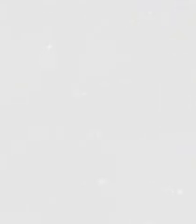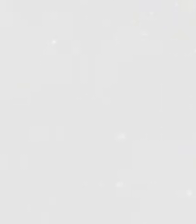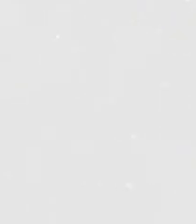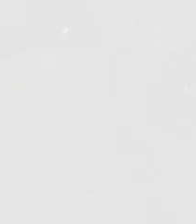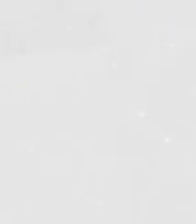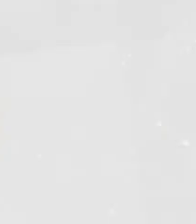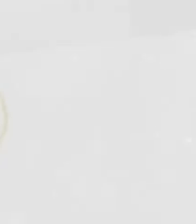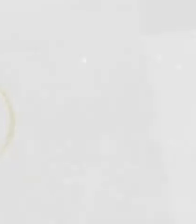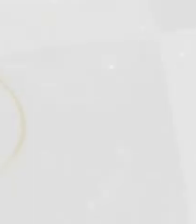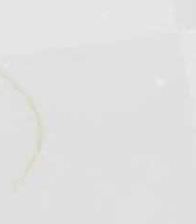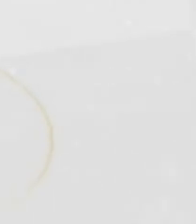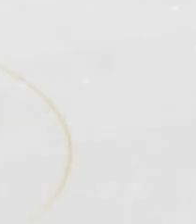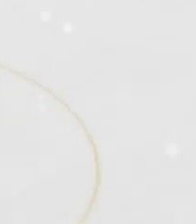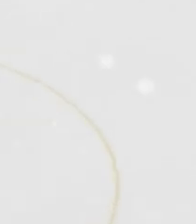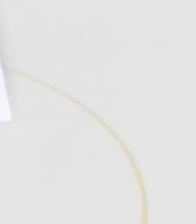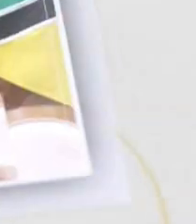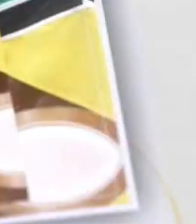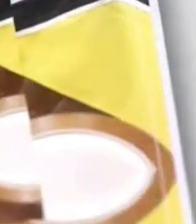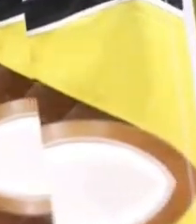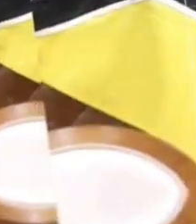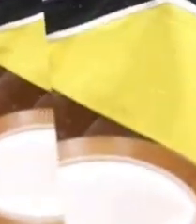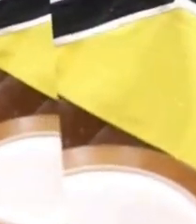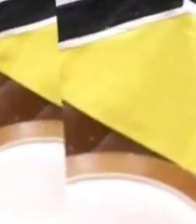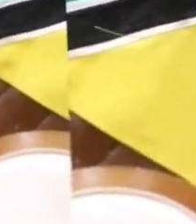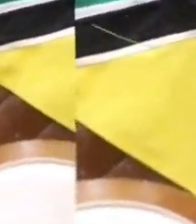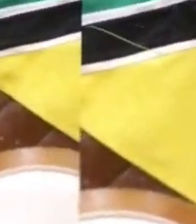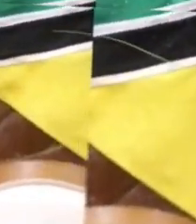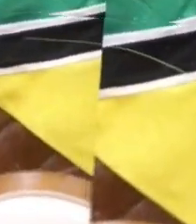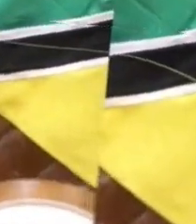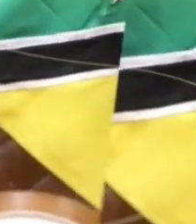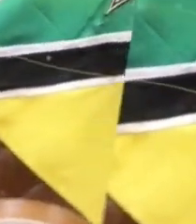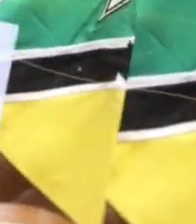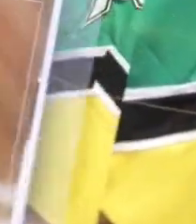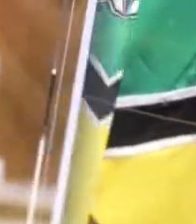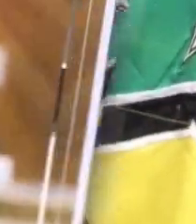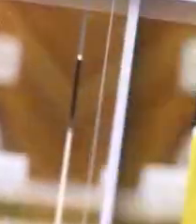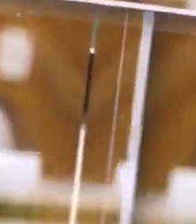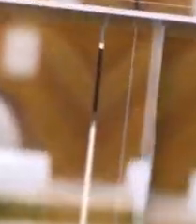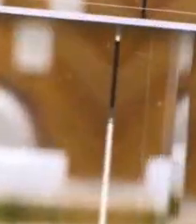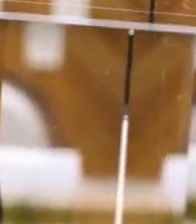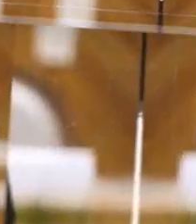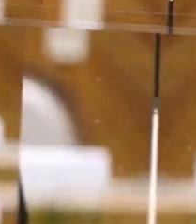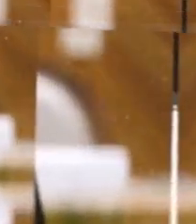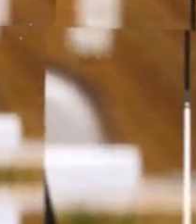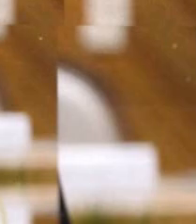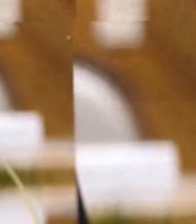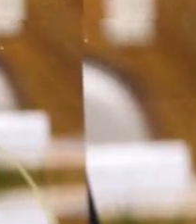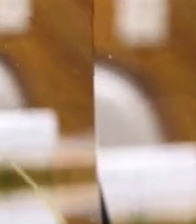Frequência de mais do plenário Tribunal Regional Eleitoral da Amapá e seus magistrados.